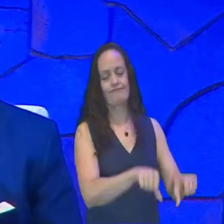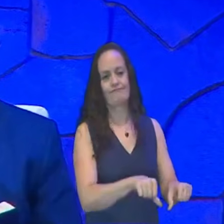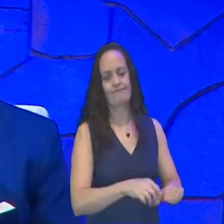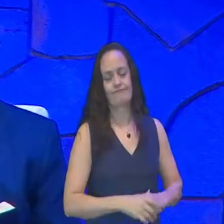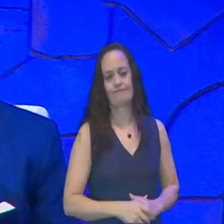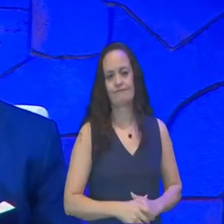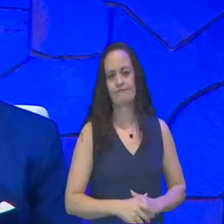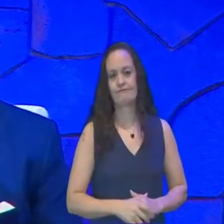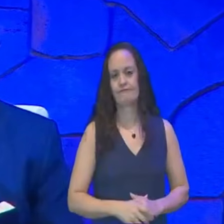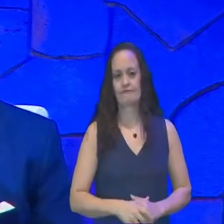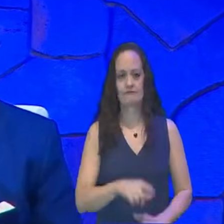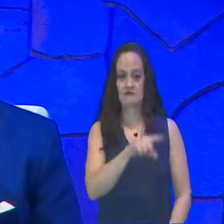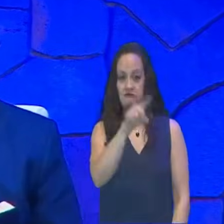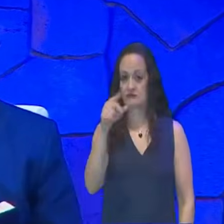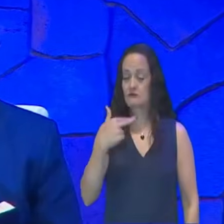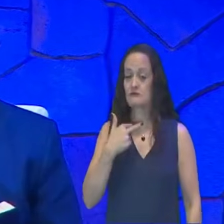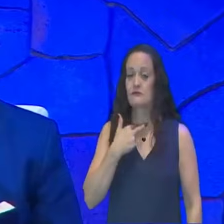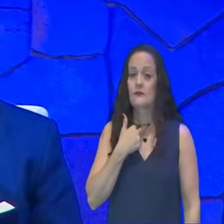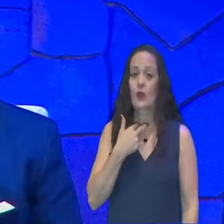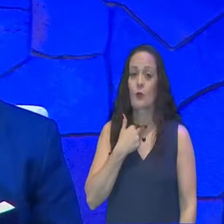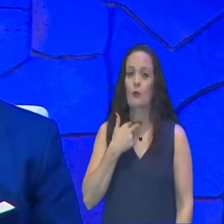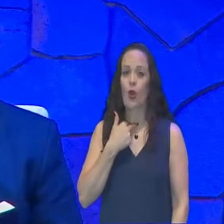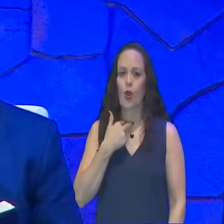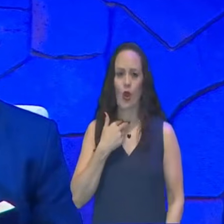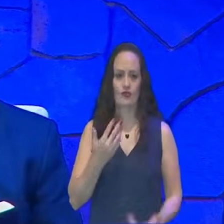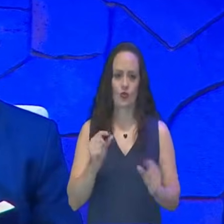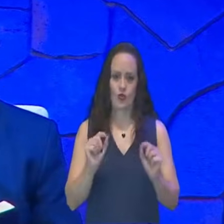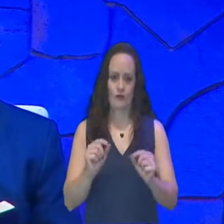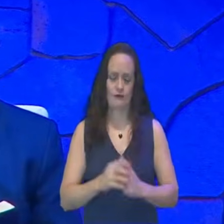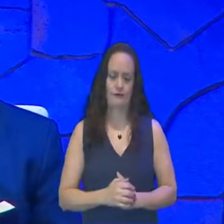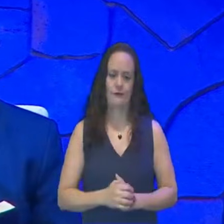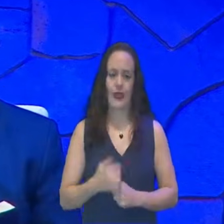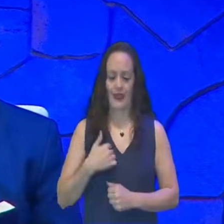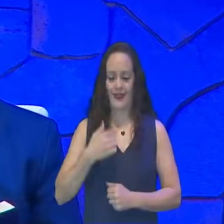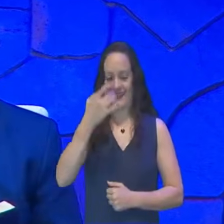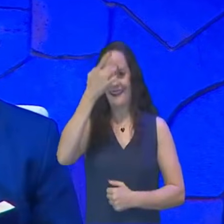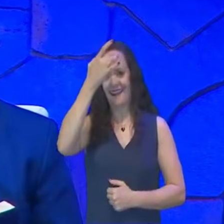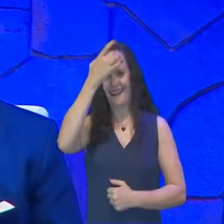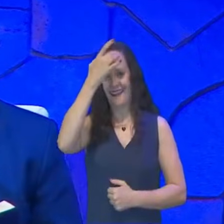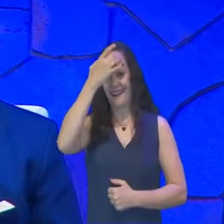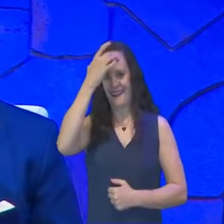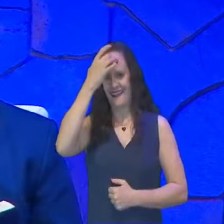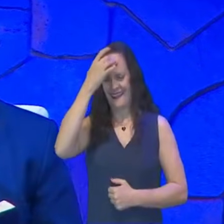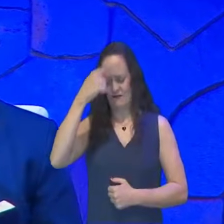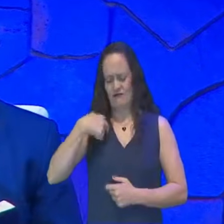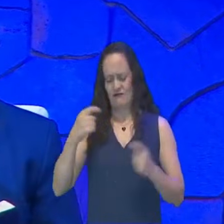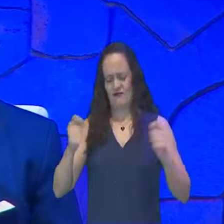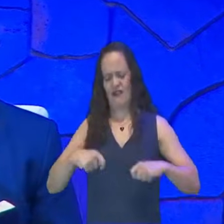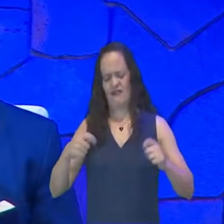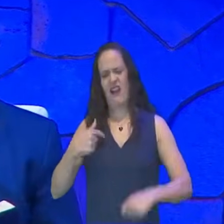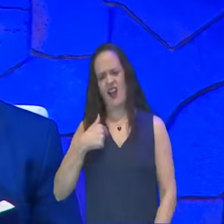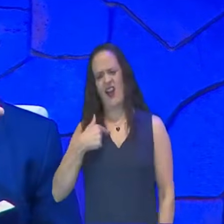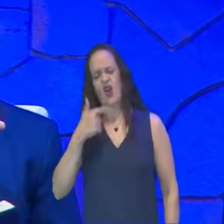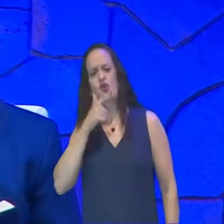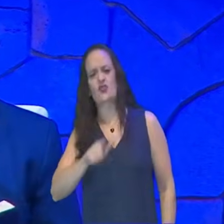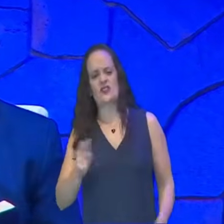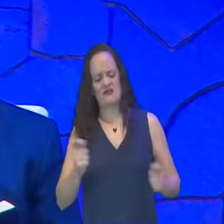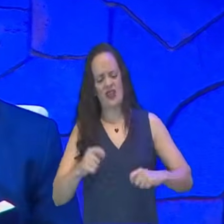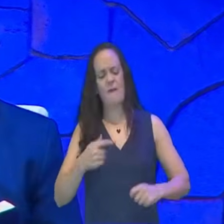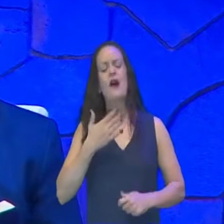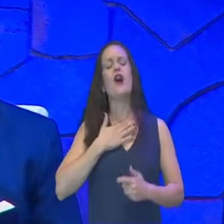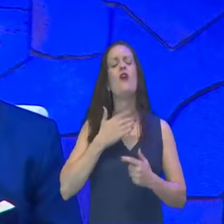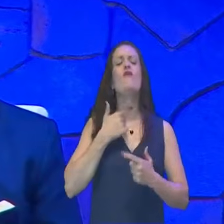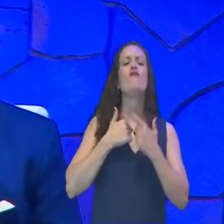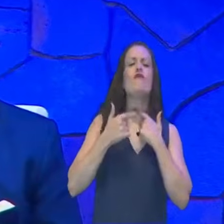É por isso que ninguém pode, de modo muito consciente, se tornar escravo dos próprios desejos. É por isso que